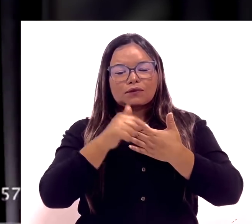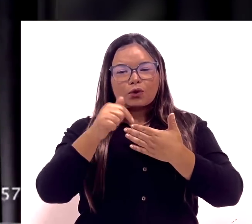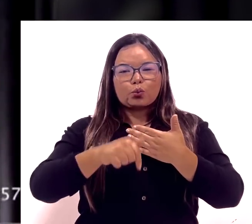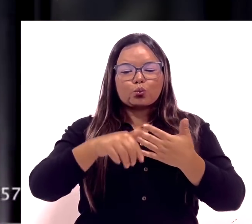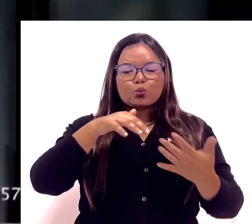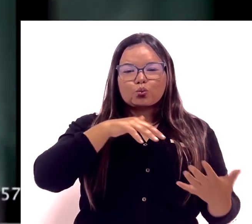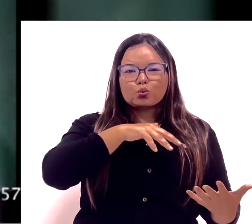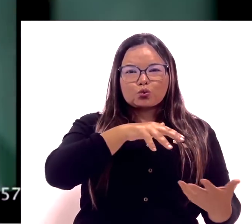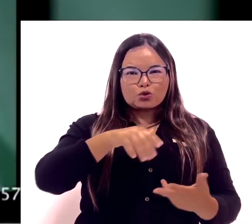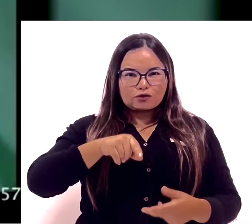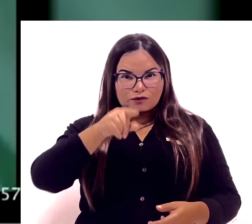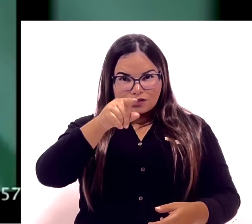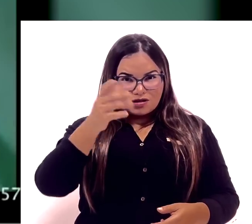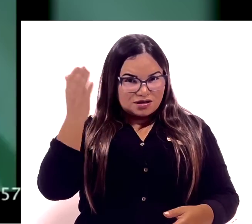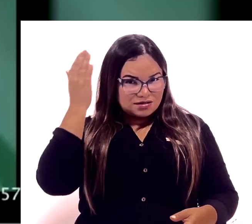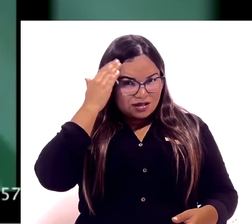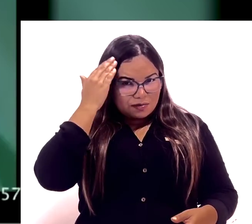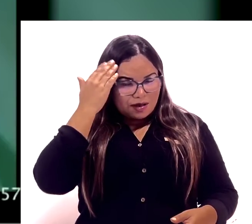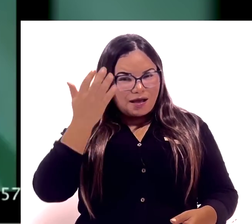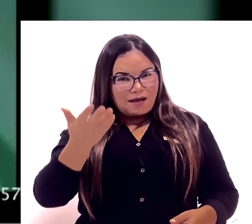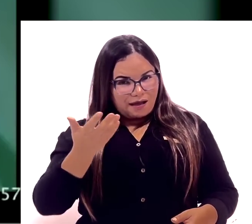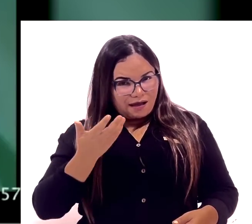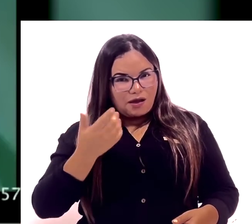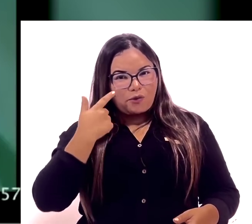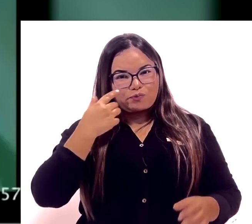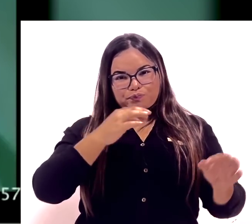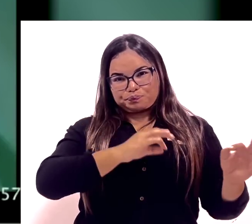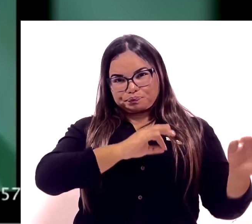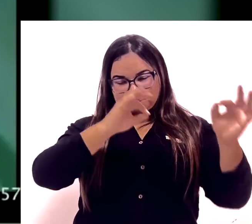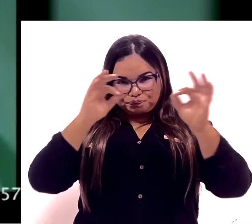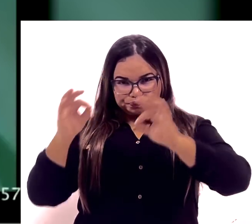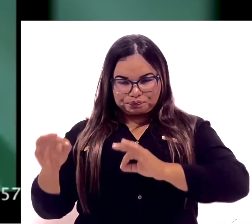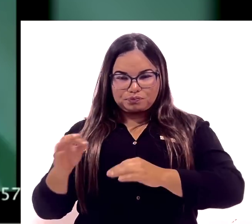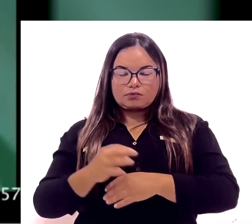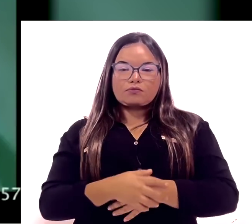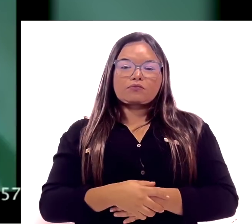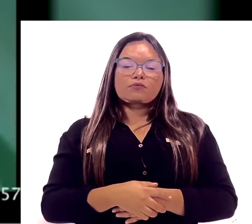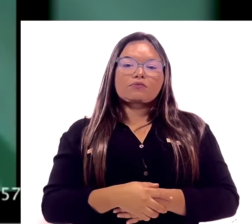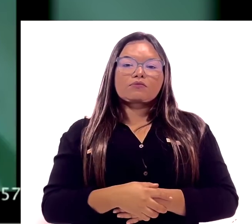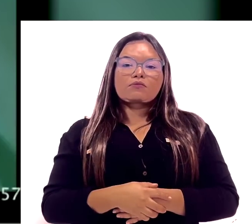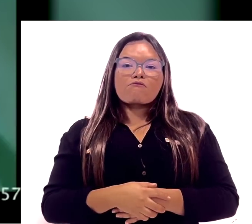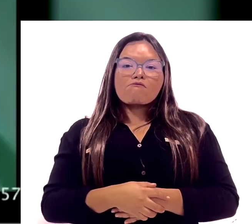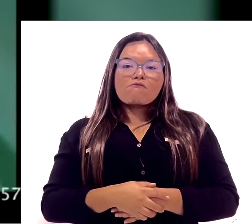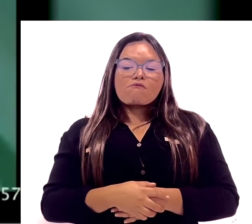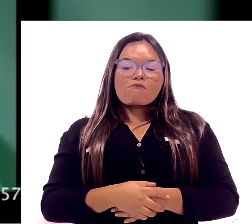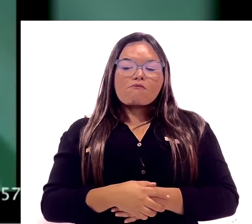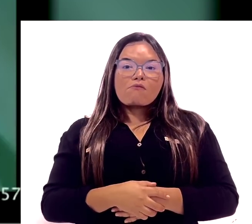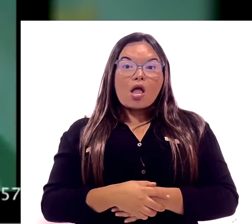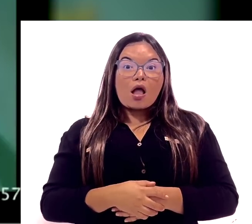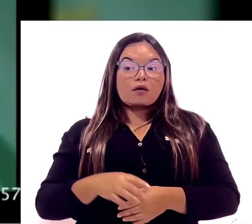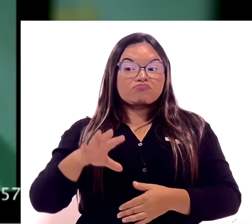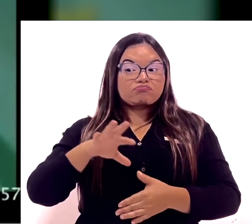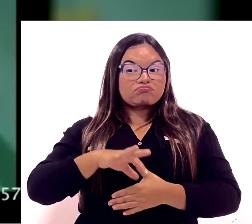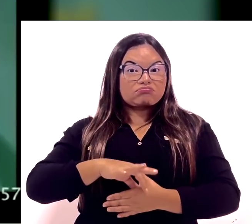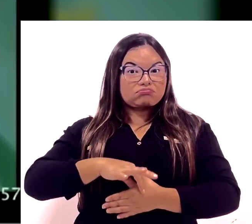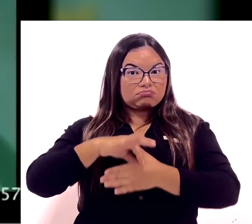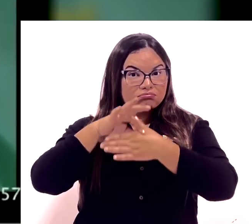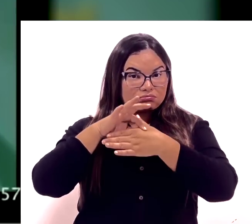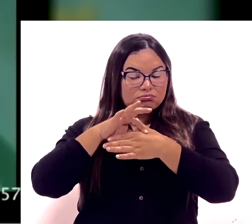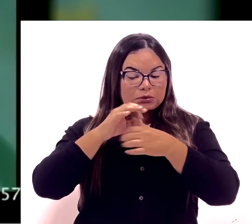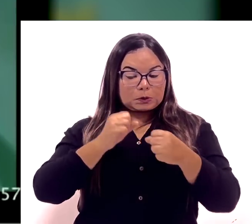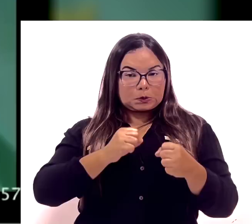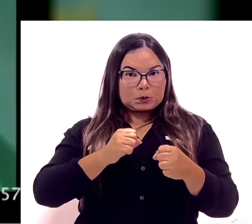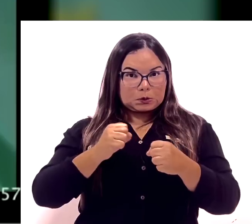saber? Então vejamos. Ele devorará a terra inteira. Isso significa que a rede de